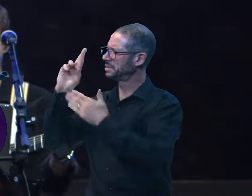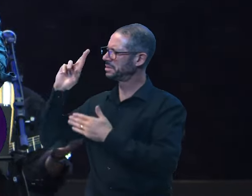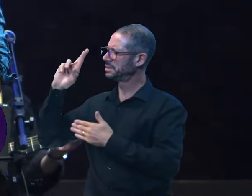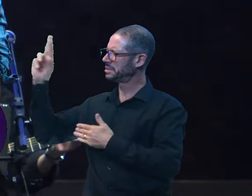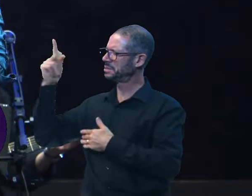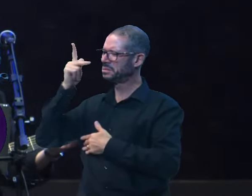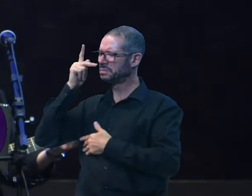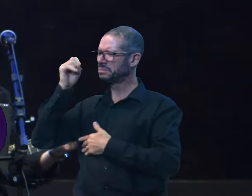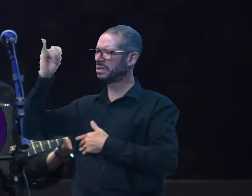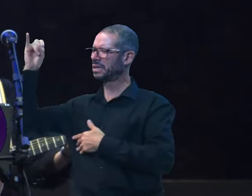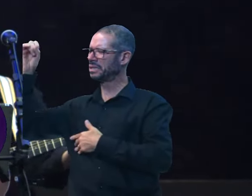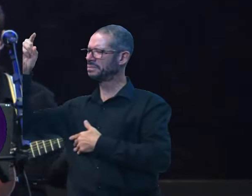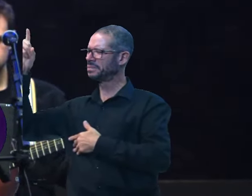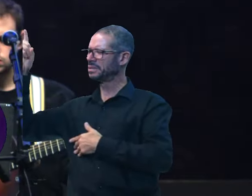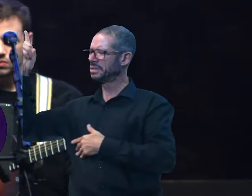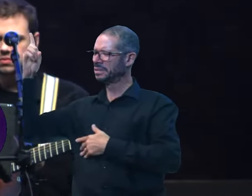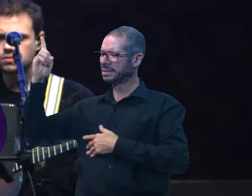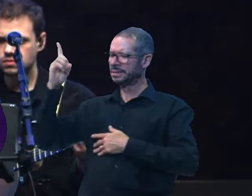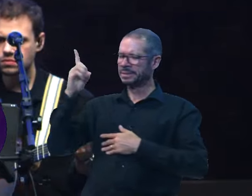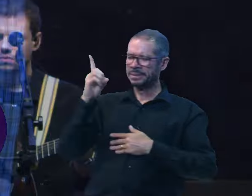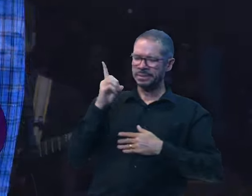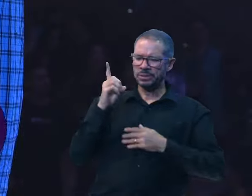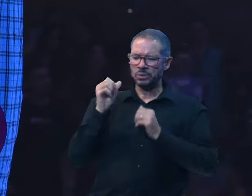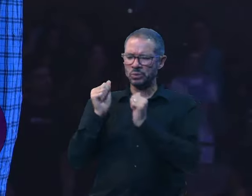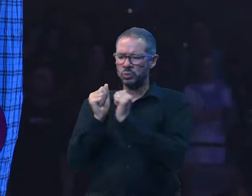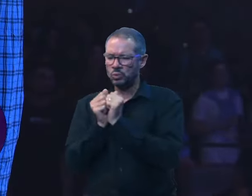Pai, se manifesta nos nossos relacionamentos.